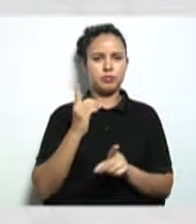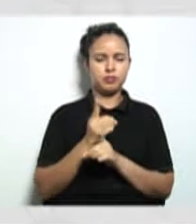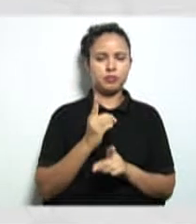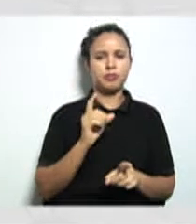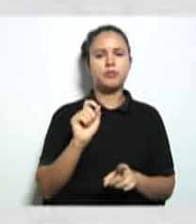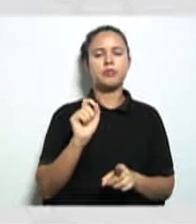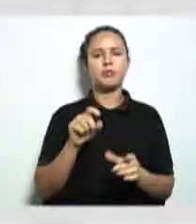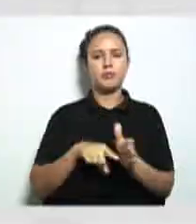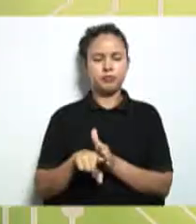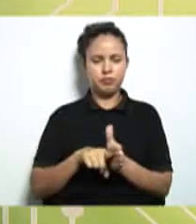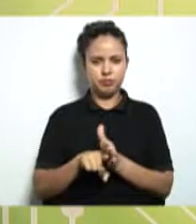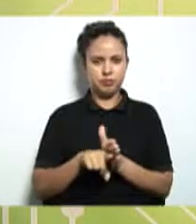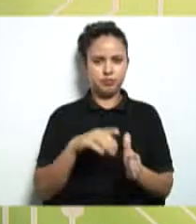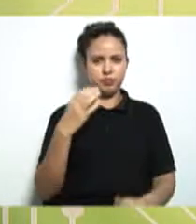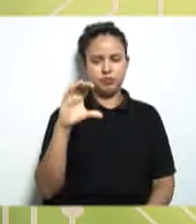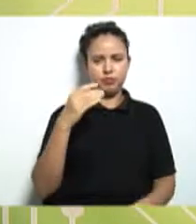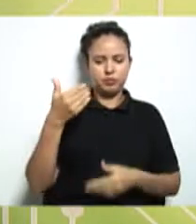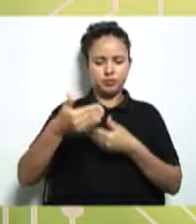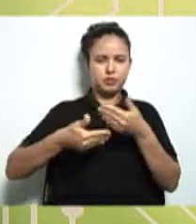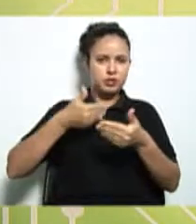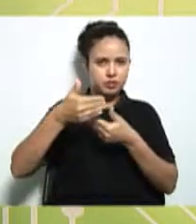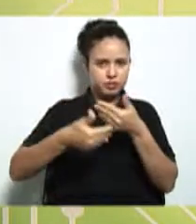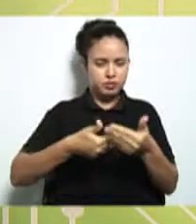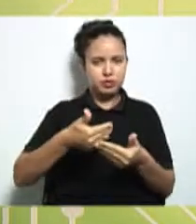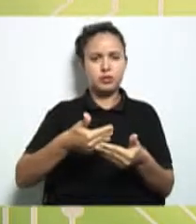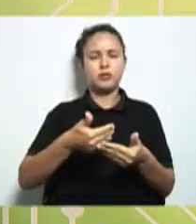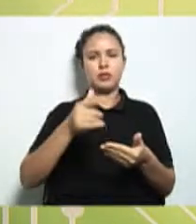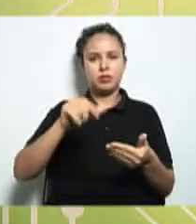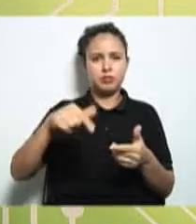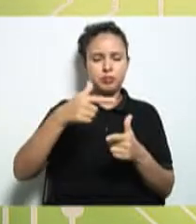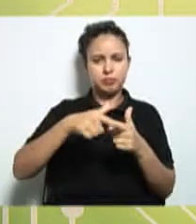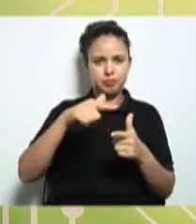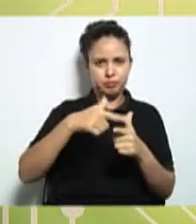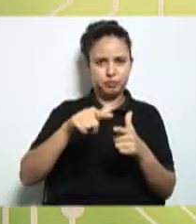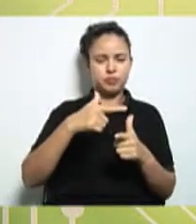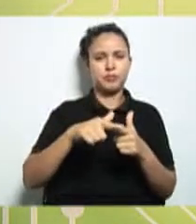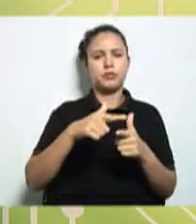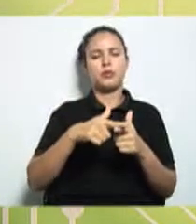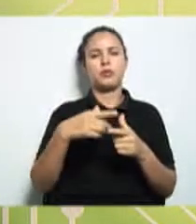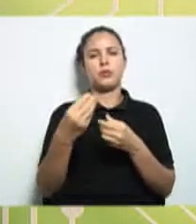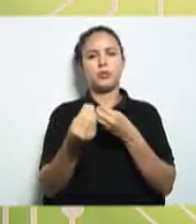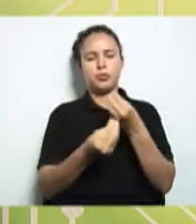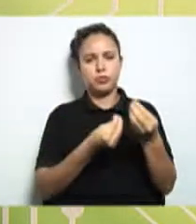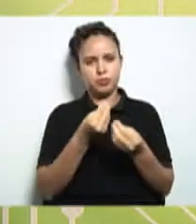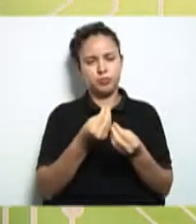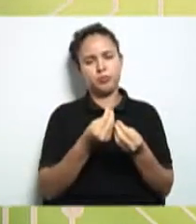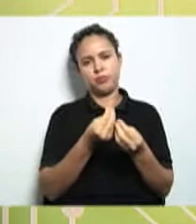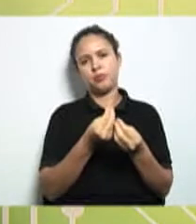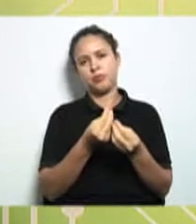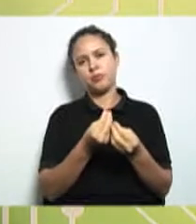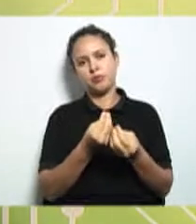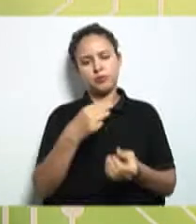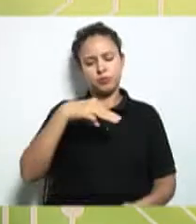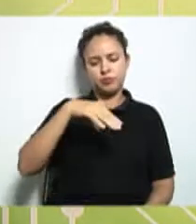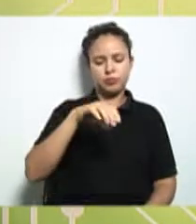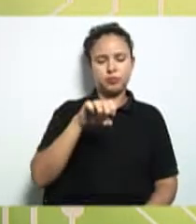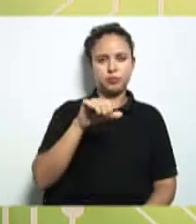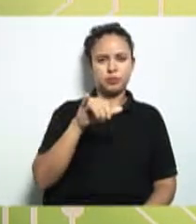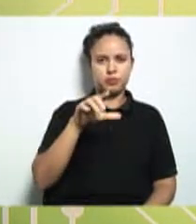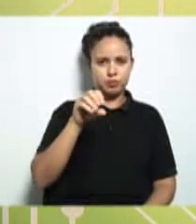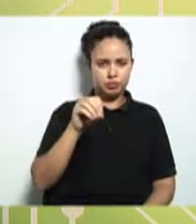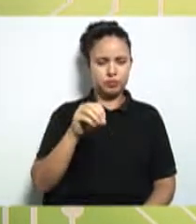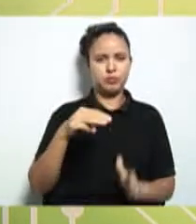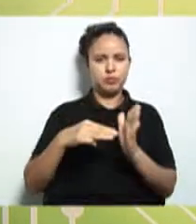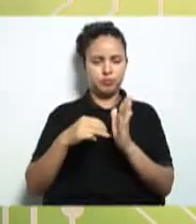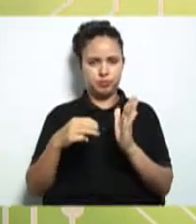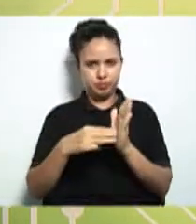pesquisa científica, ela se desenvolve a partir de um problema e por meio de um método. Então, agora a gente vai definir